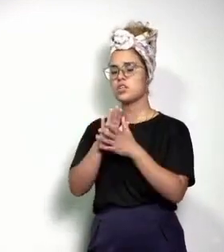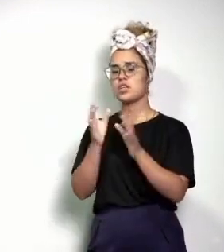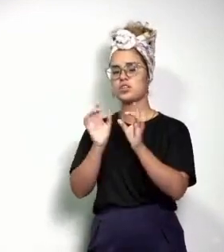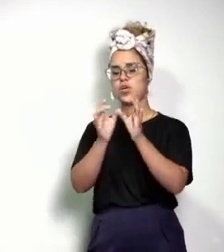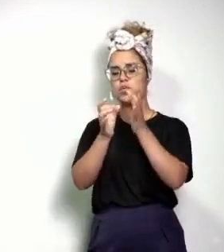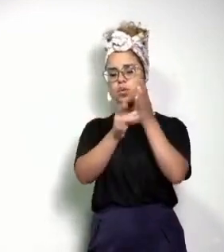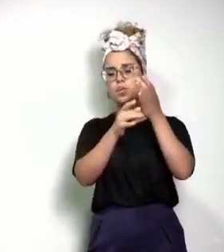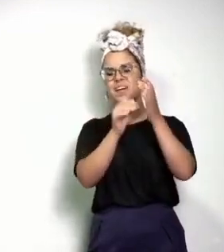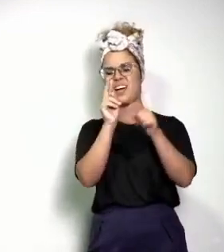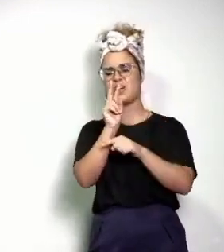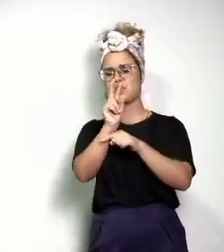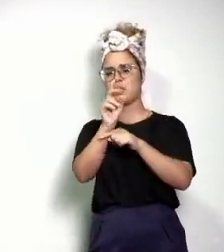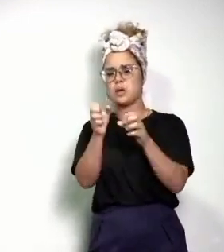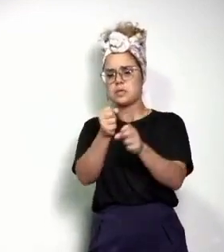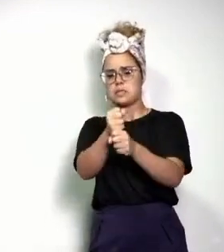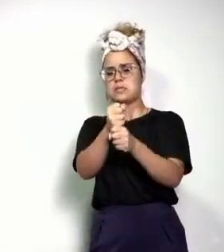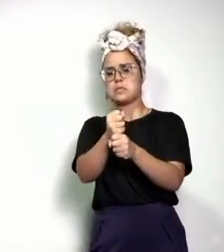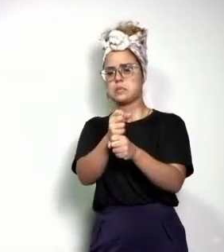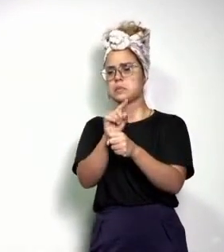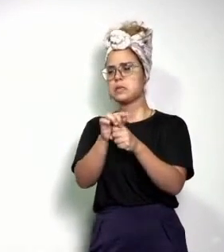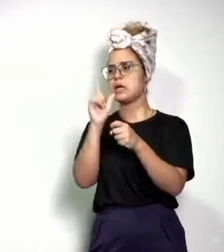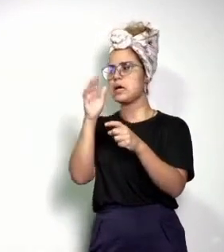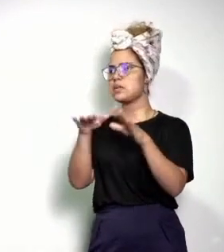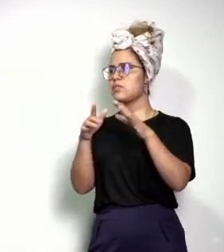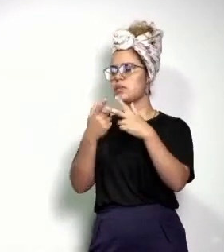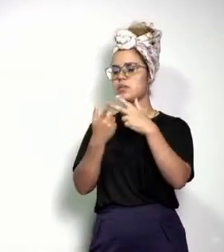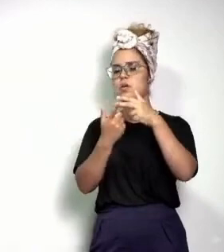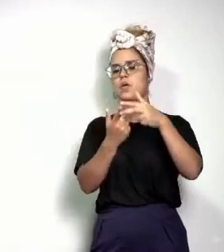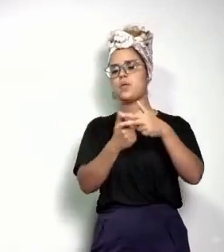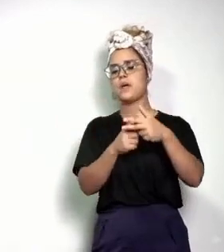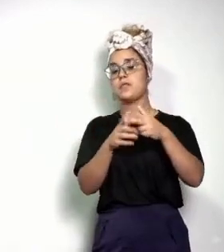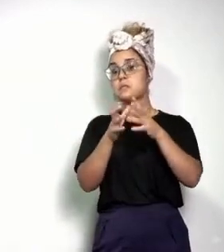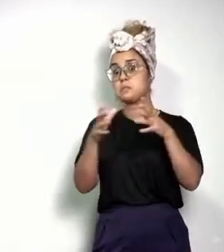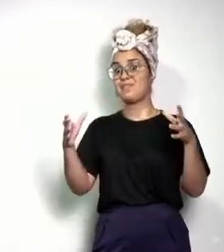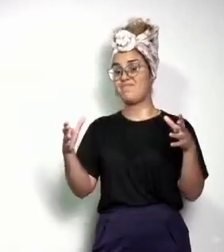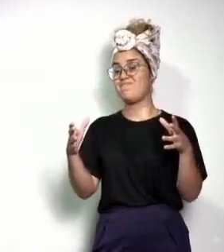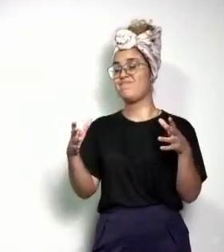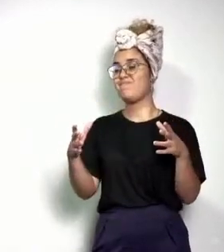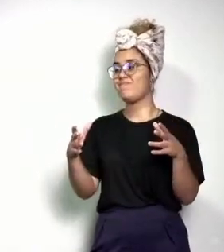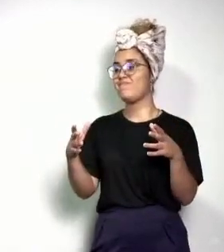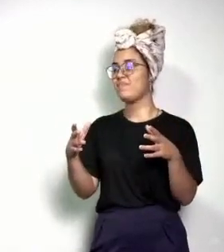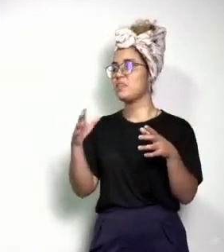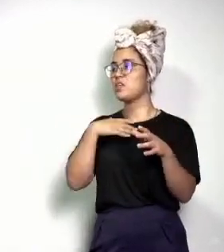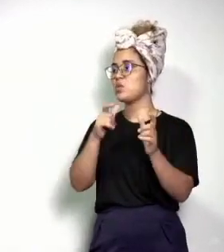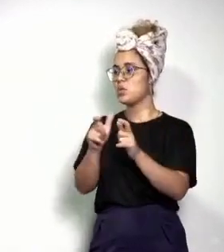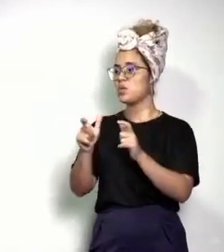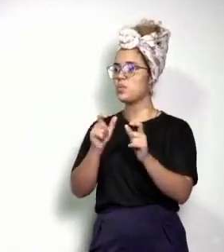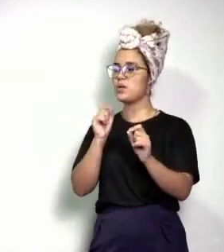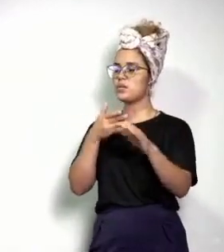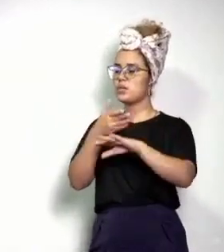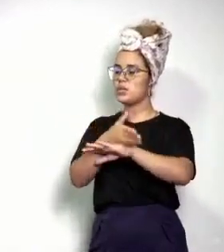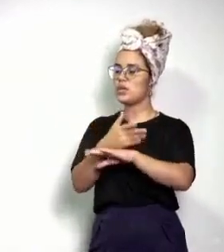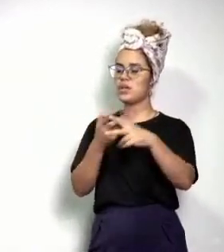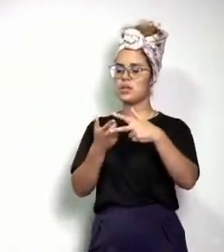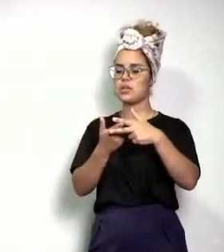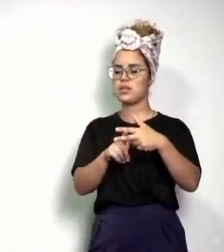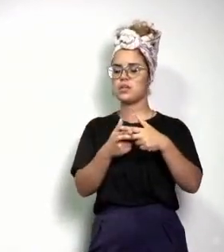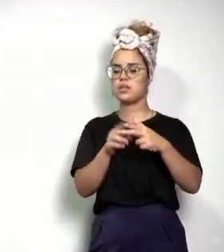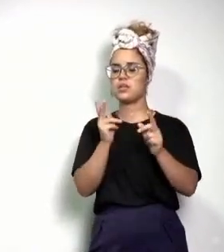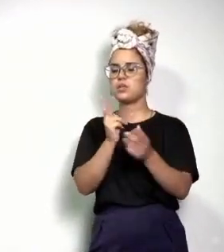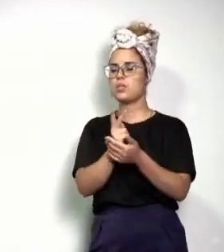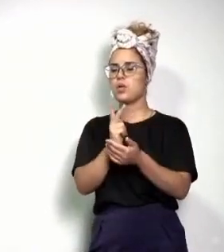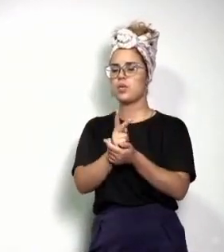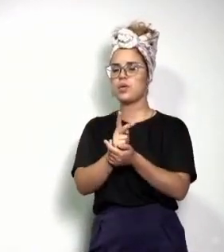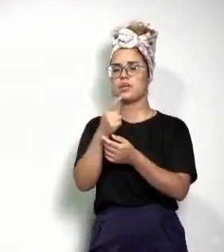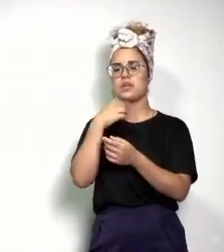a prender. Por exemplo, às vezes o parafuso é muito grande e o espaço que entra o parafuso aqui no viewfinder, ele